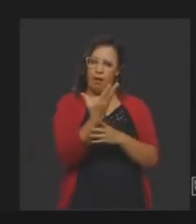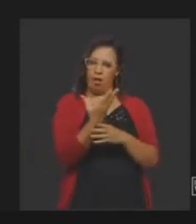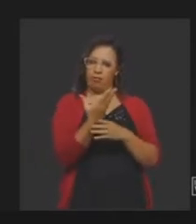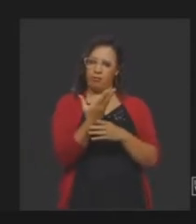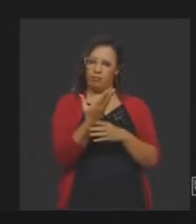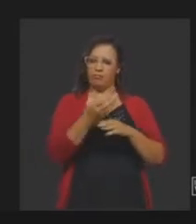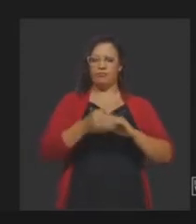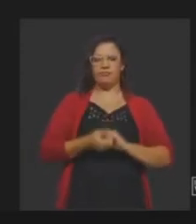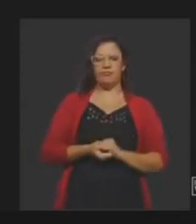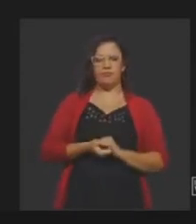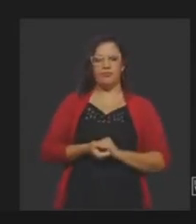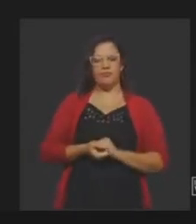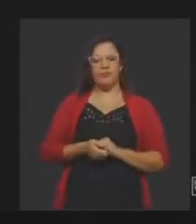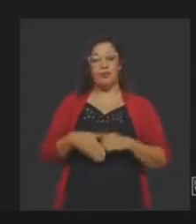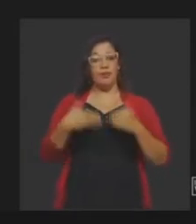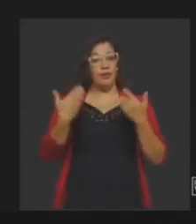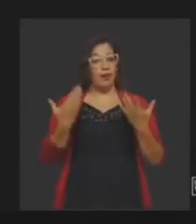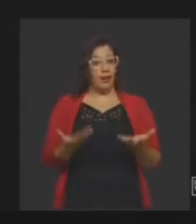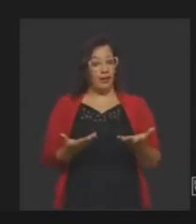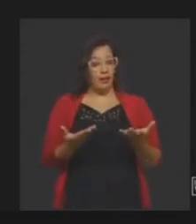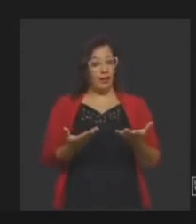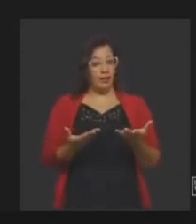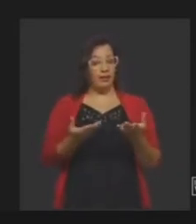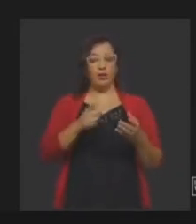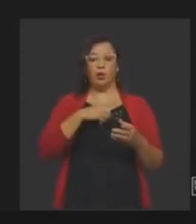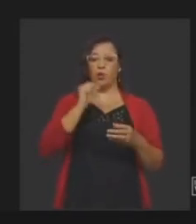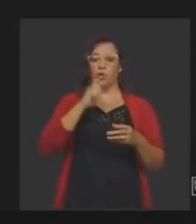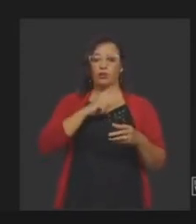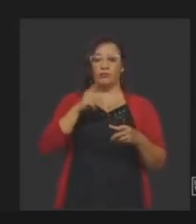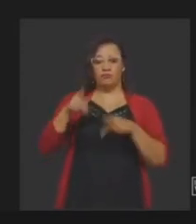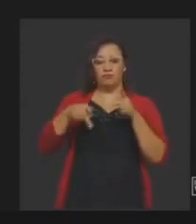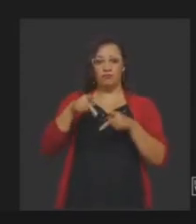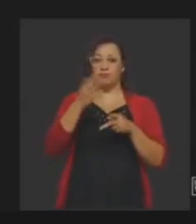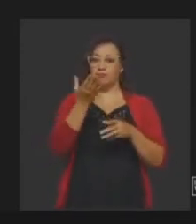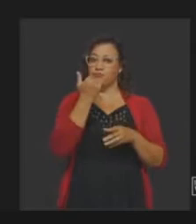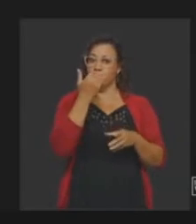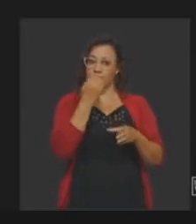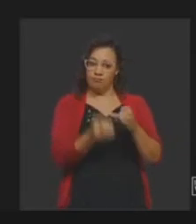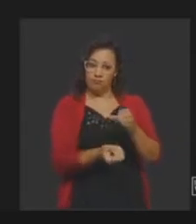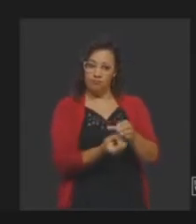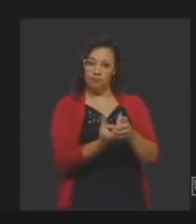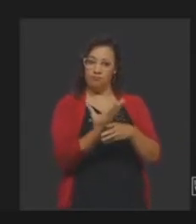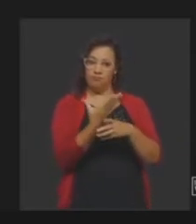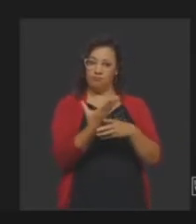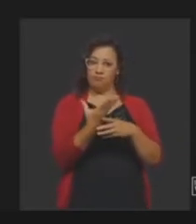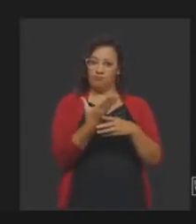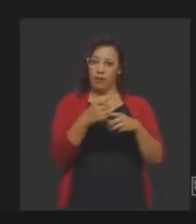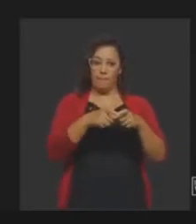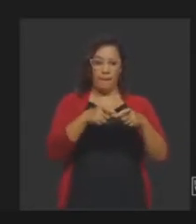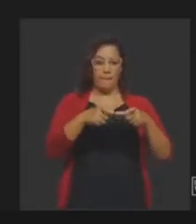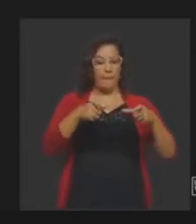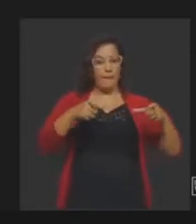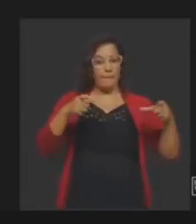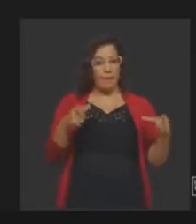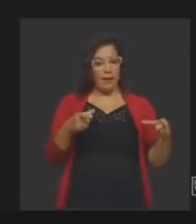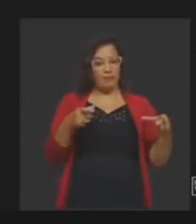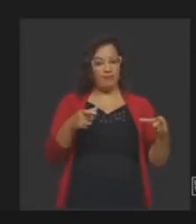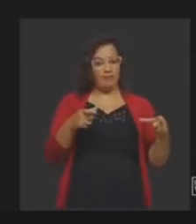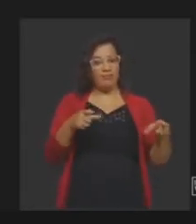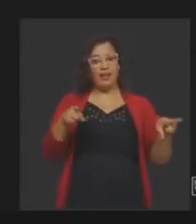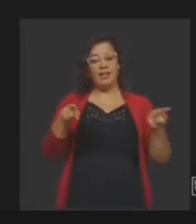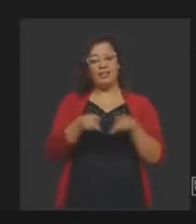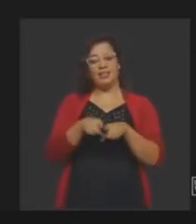alimentos. Como consequência do aumento da produção de alimentos, nós aumentamos também o acesso